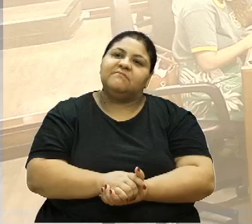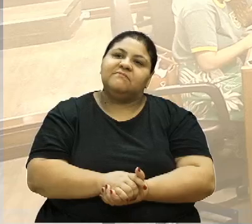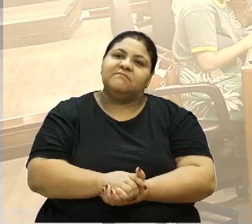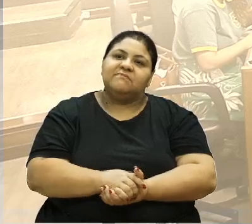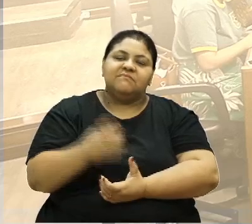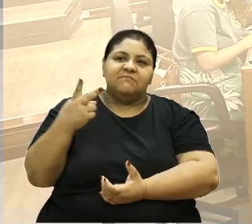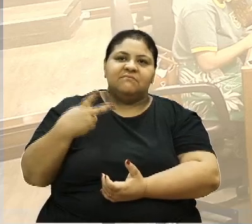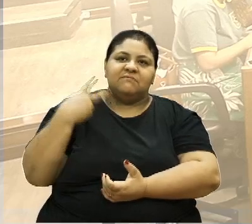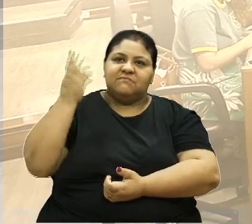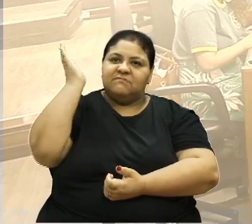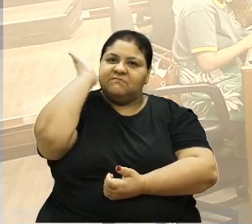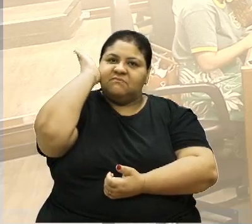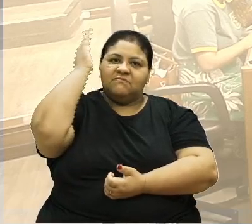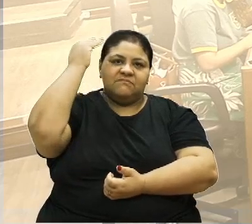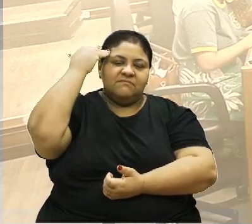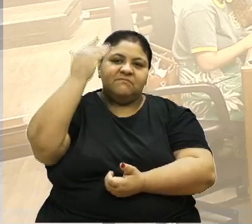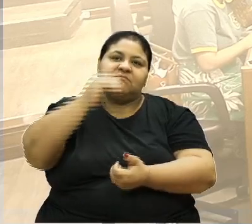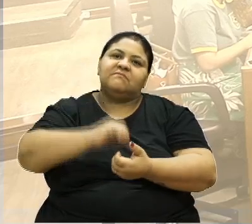Vereador Felipe,